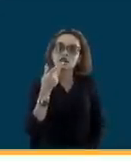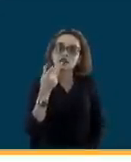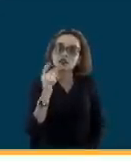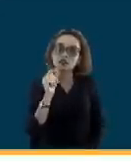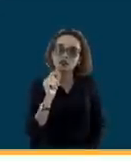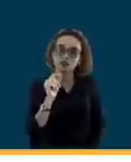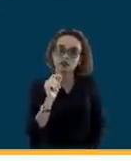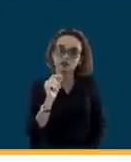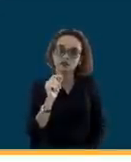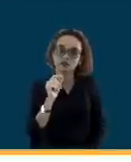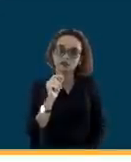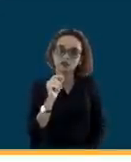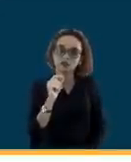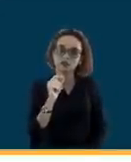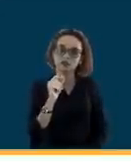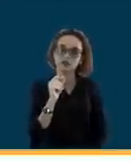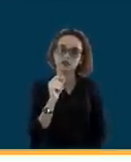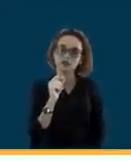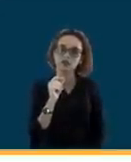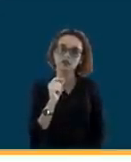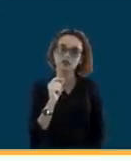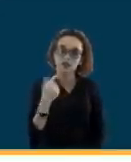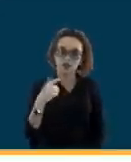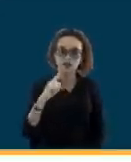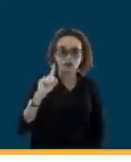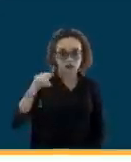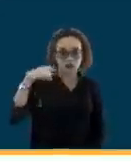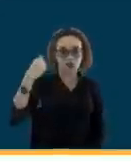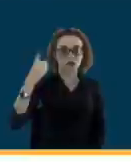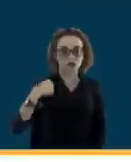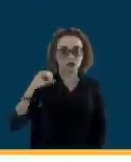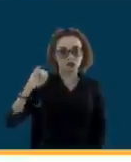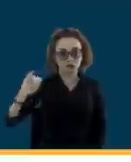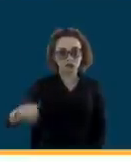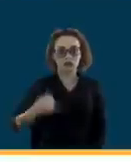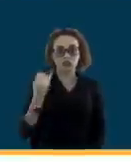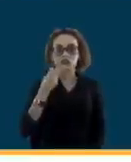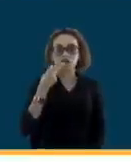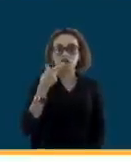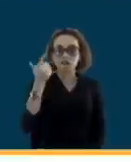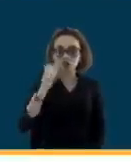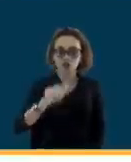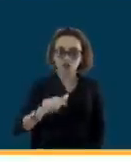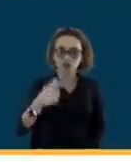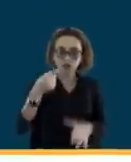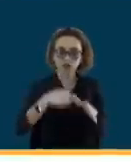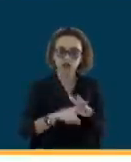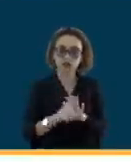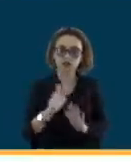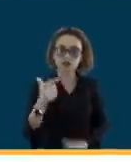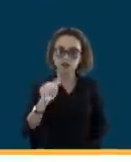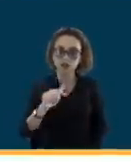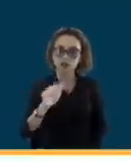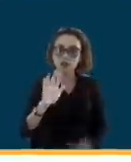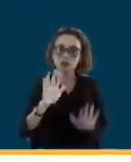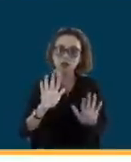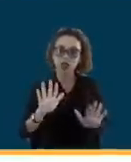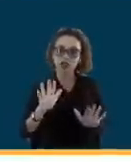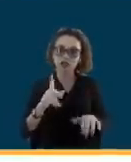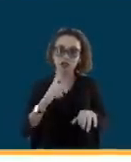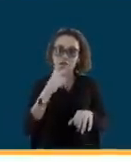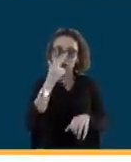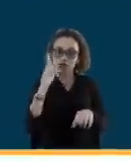ficamos um certo tempo, eu terei a oportunidade de aprofundar depois, mas ficamos um certo tempo